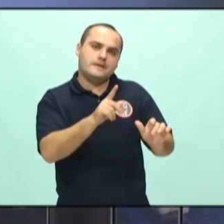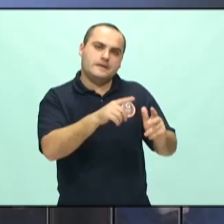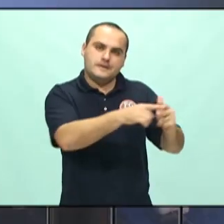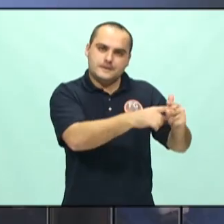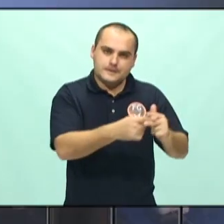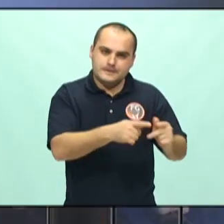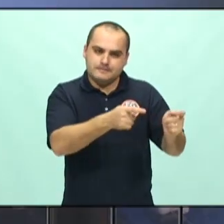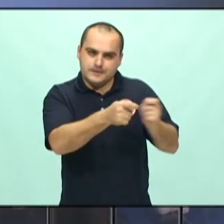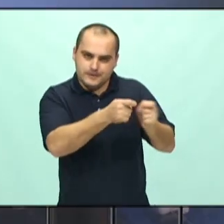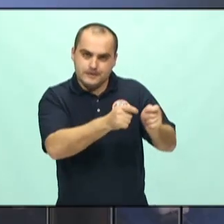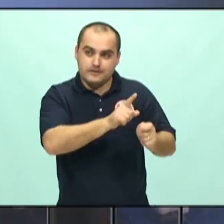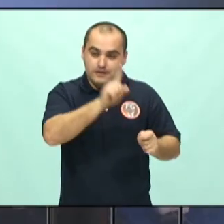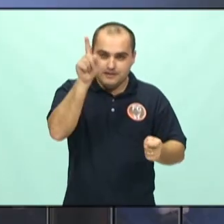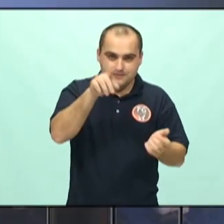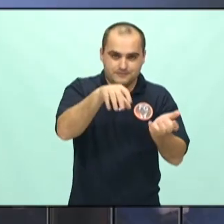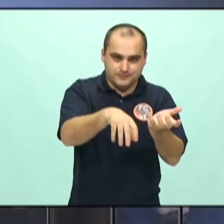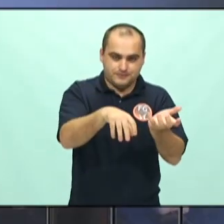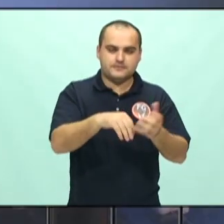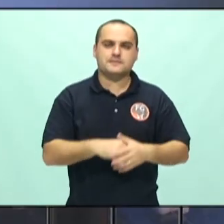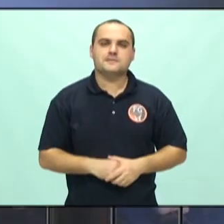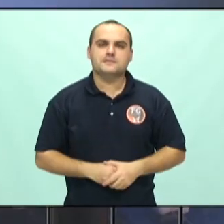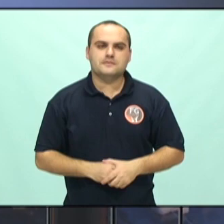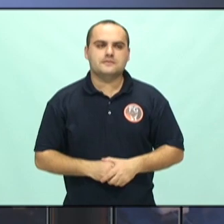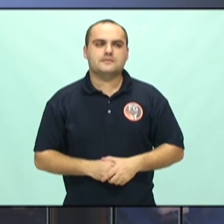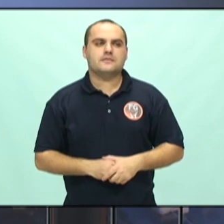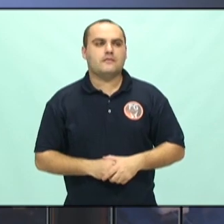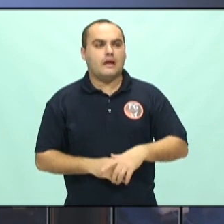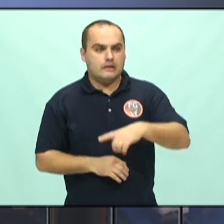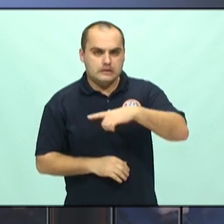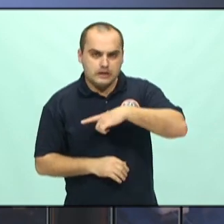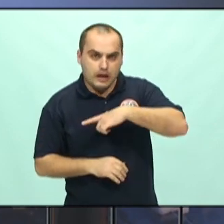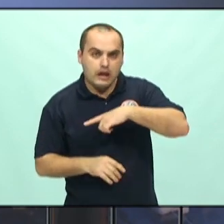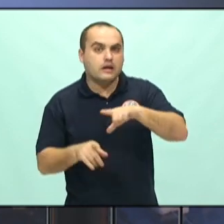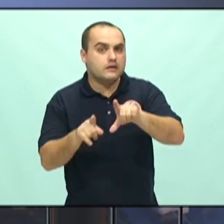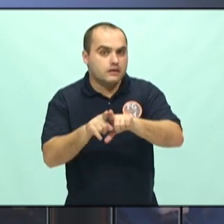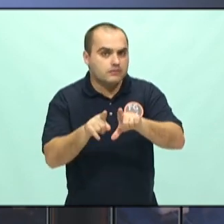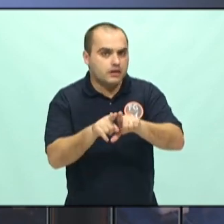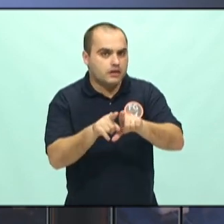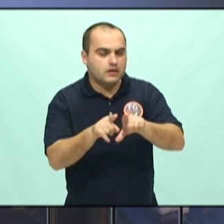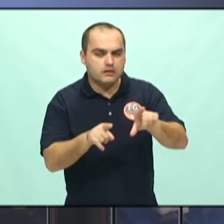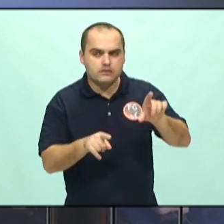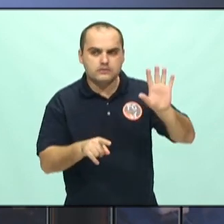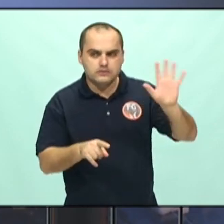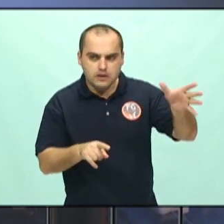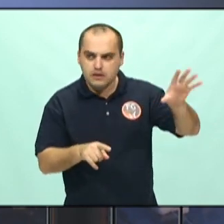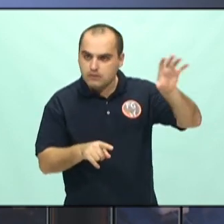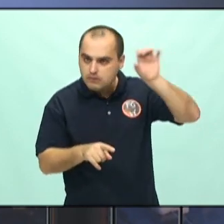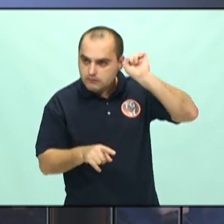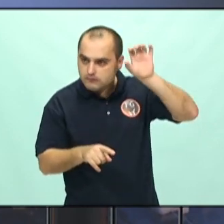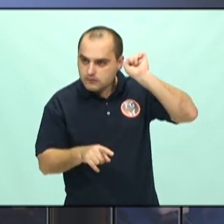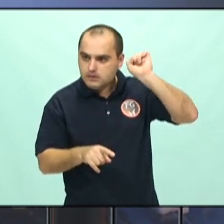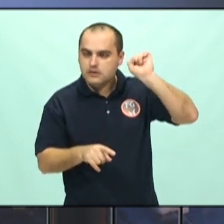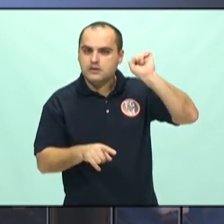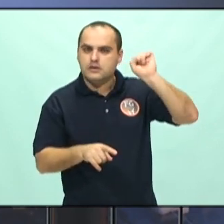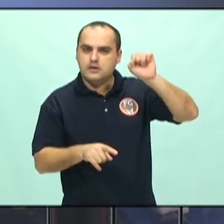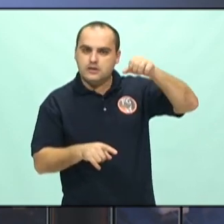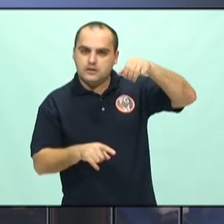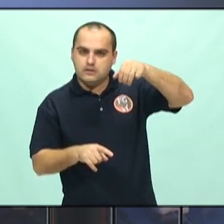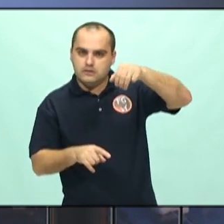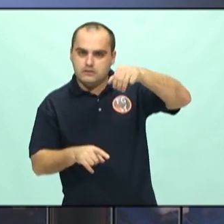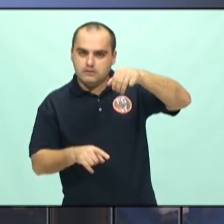no Congresso. Também há uma discussão, e isso o próprio ministro da Economia, Paulo